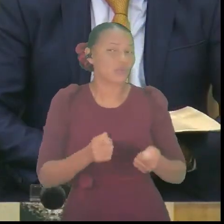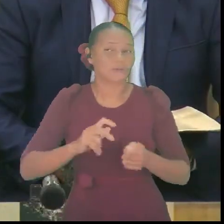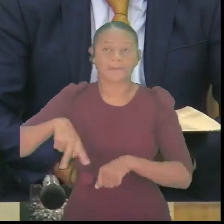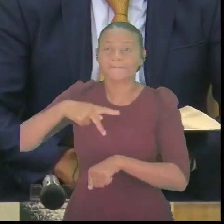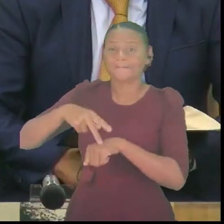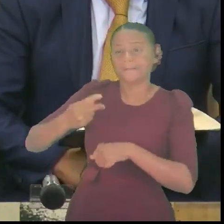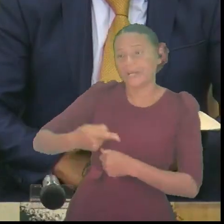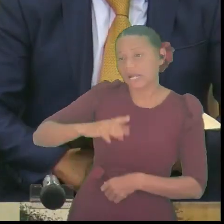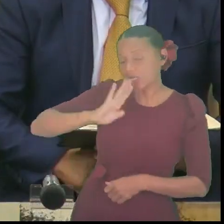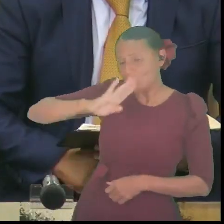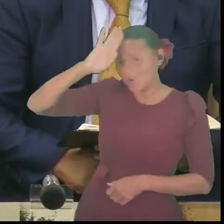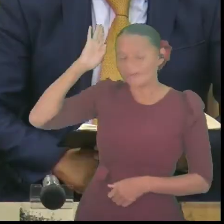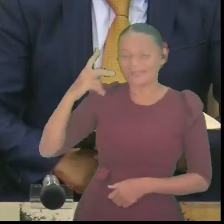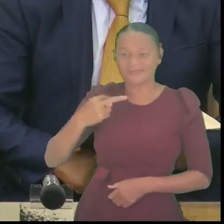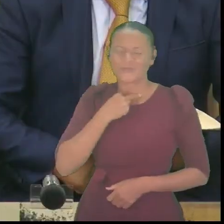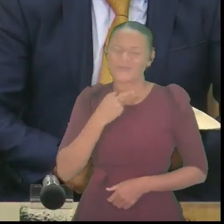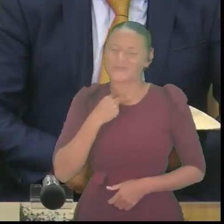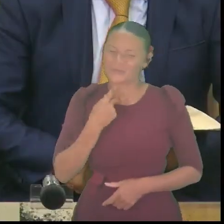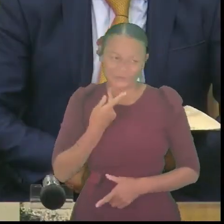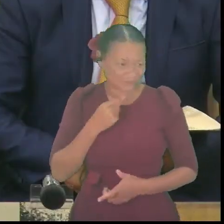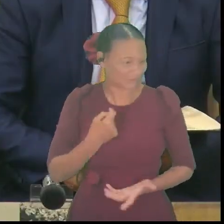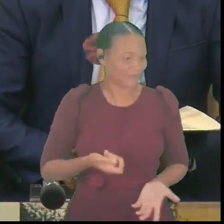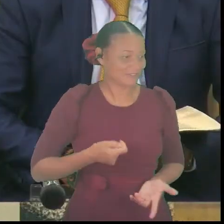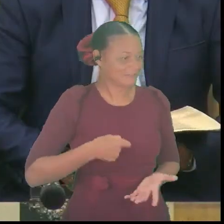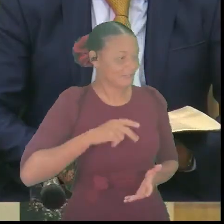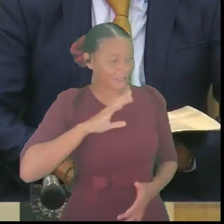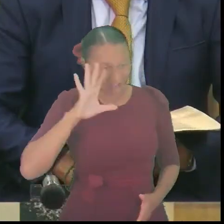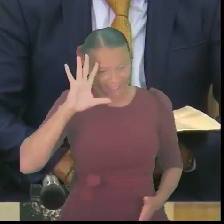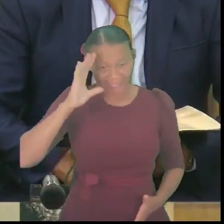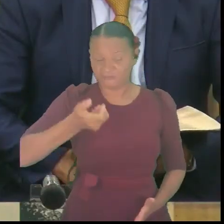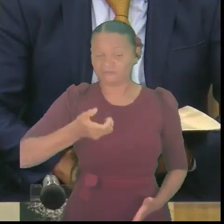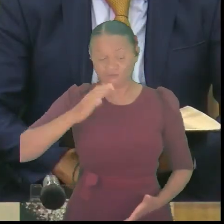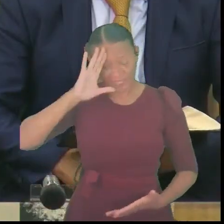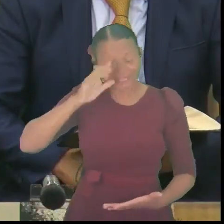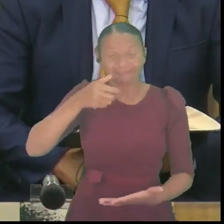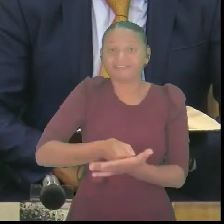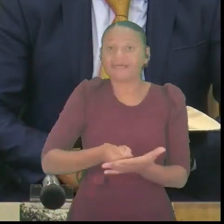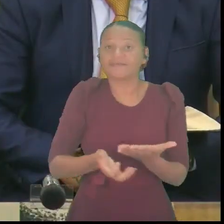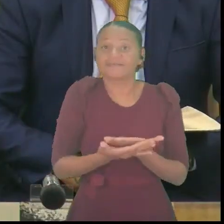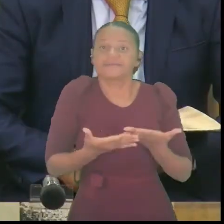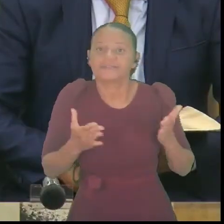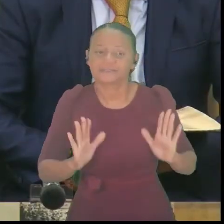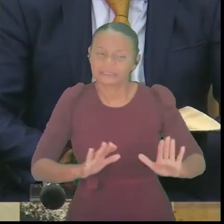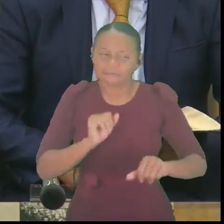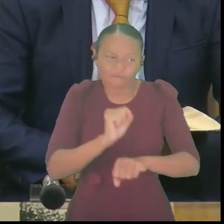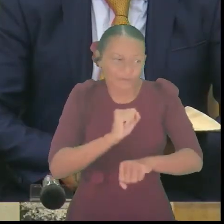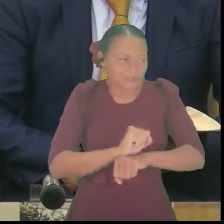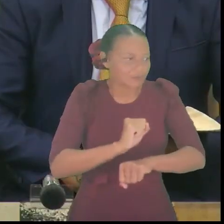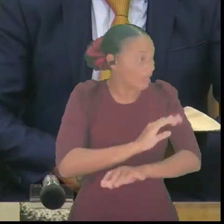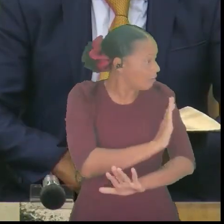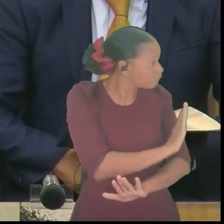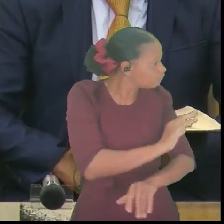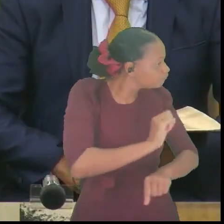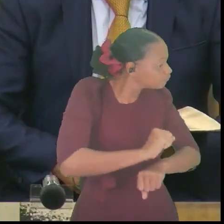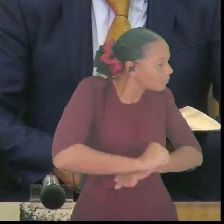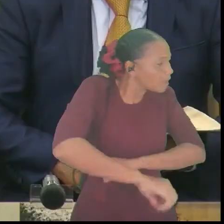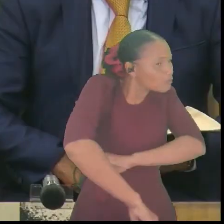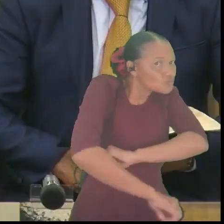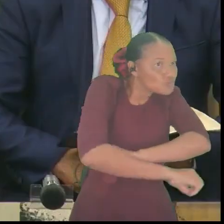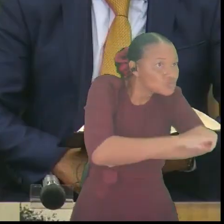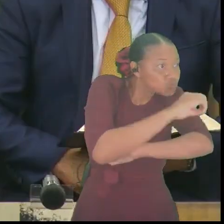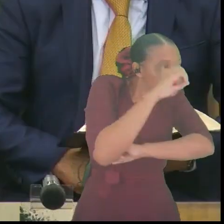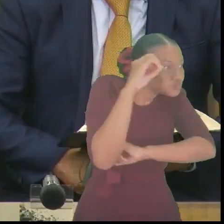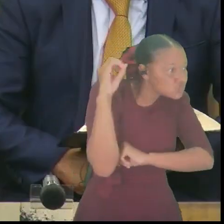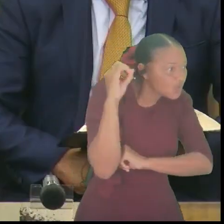dar esse veredito de morte a uma pessoa. E então esperaram amanhecer o dia para que fossem até o palácio de Pilatos e